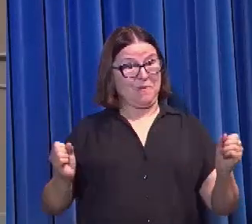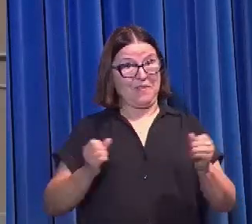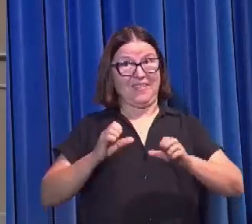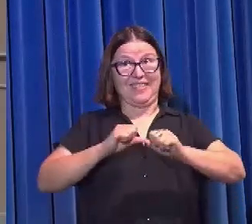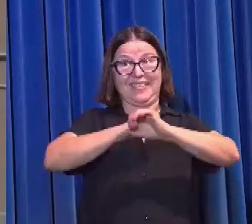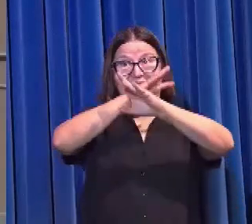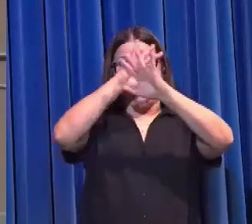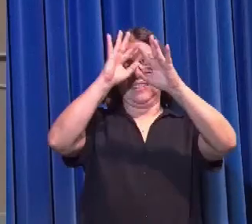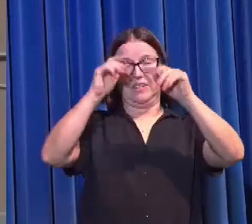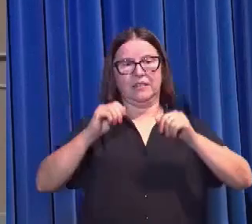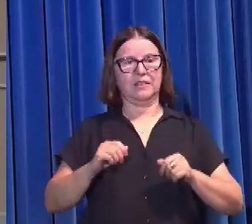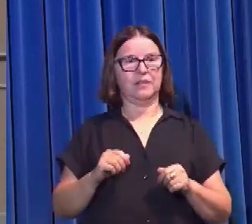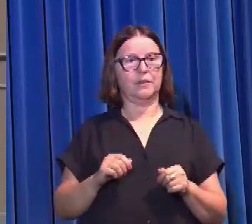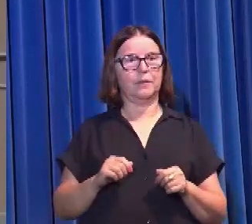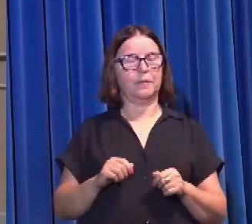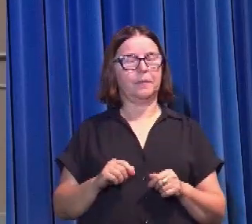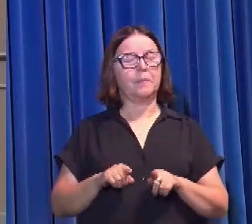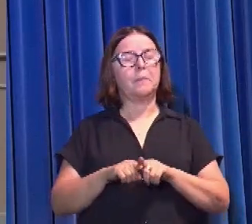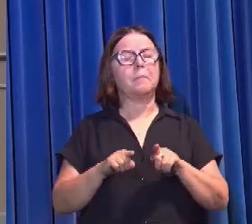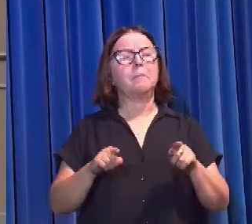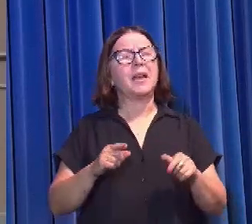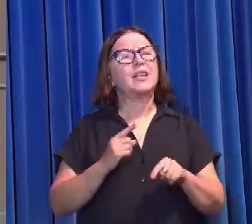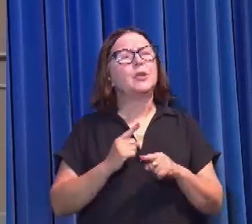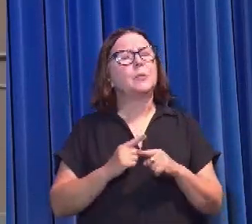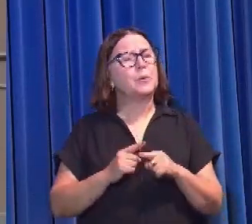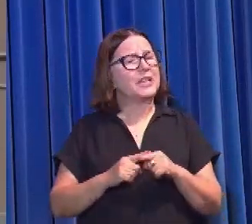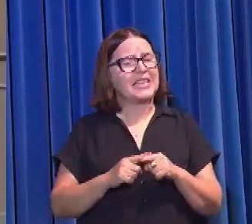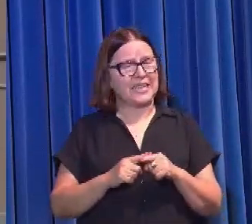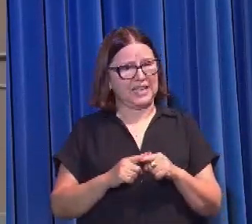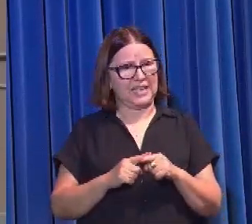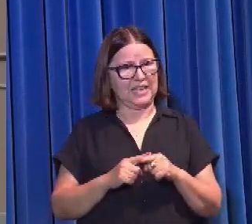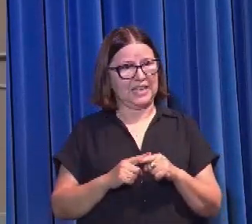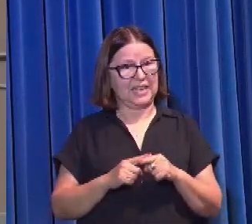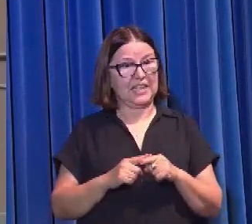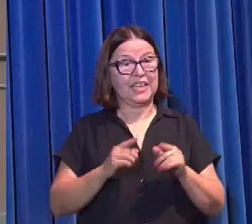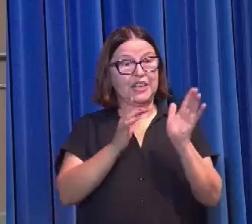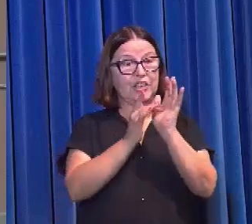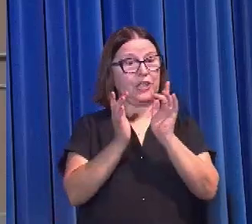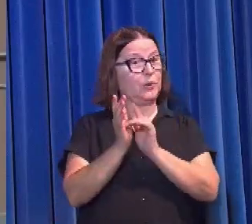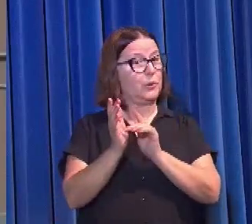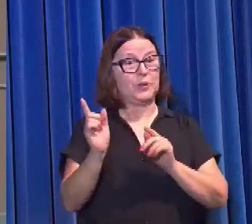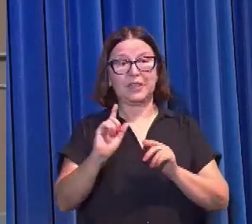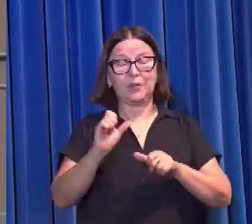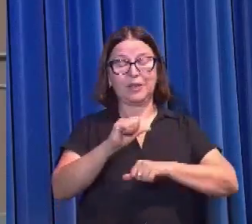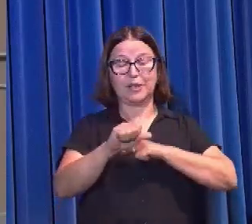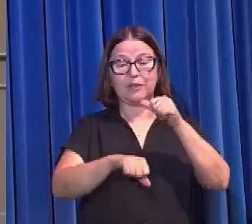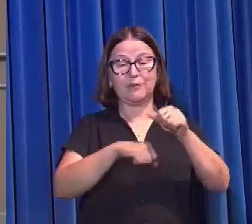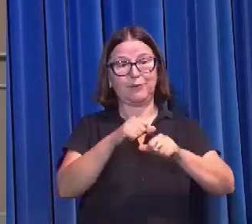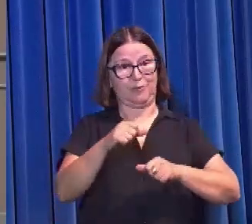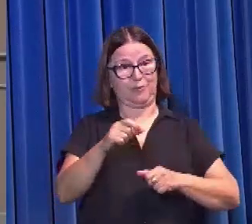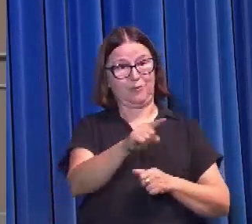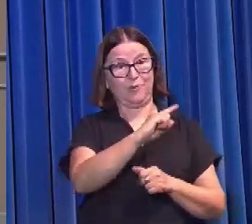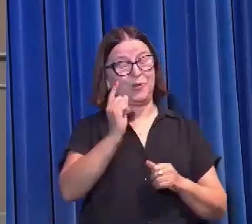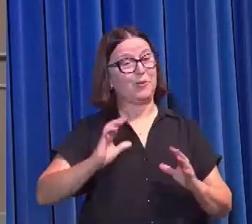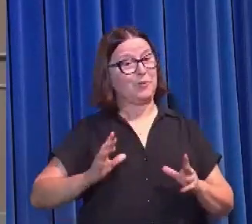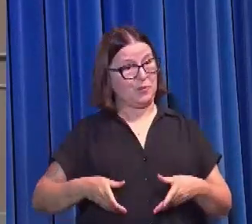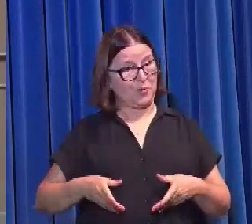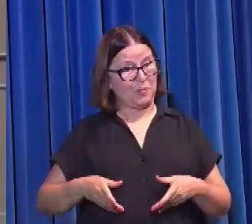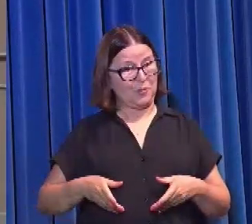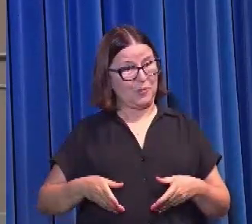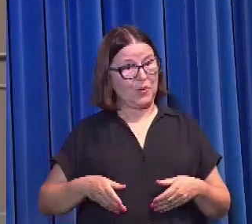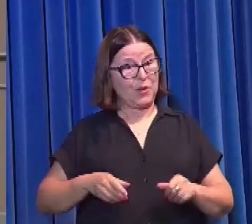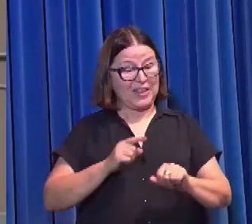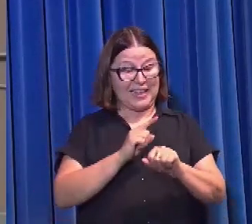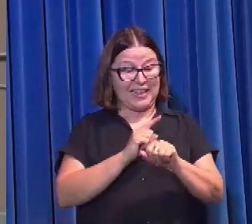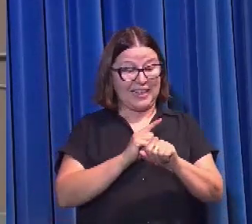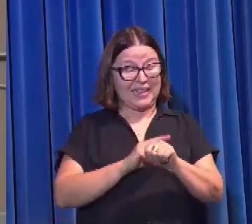já não faz na hora que salva o cara? Por que na hora que o Júlio nasceu de novo, Deus já não deixou o cara perfeito? Deixou ele ainda cheio de problema?